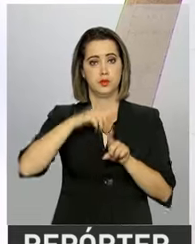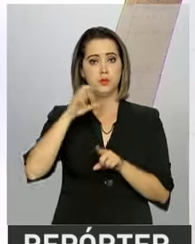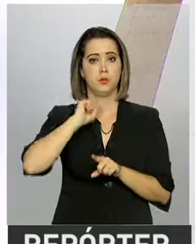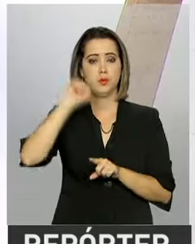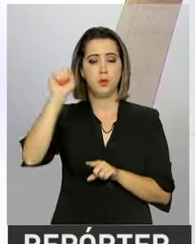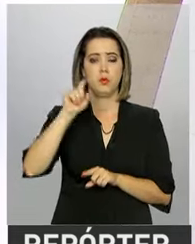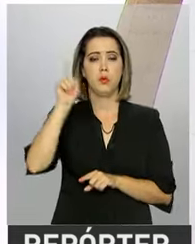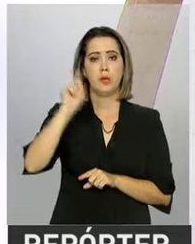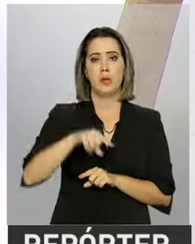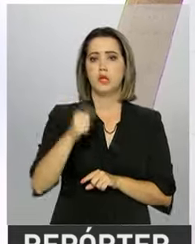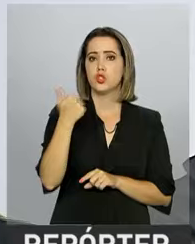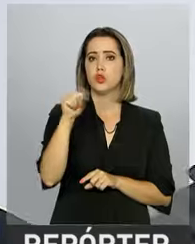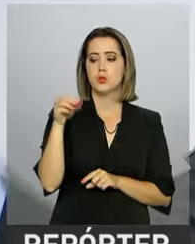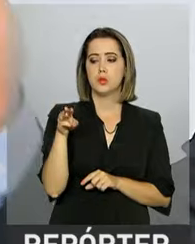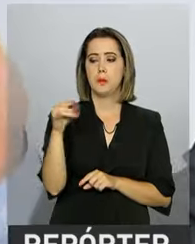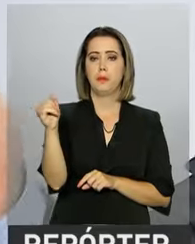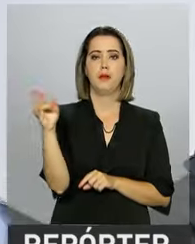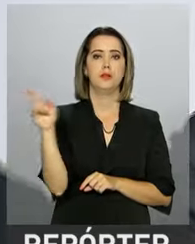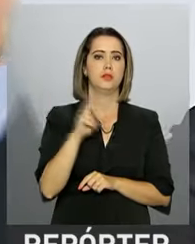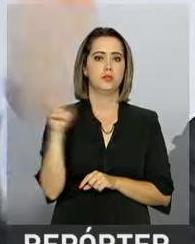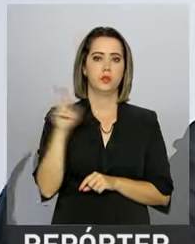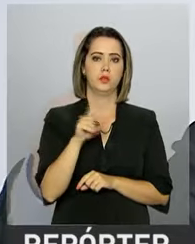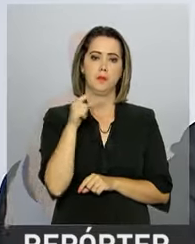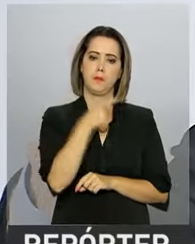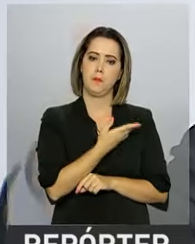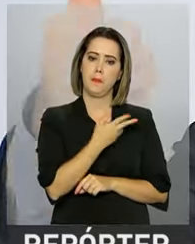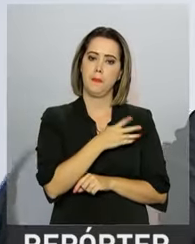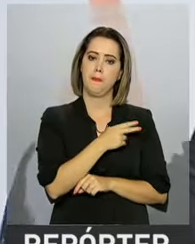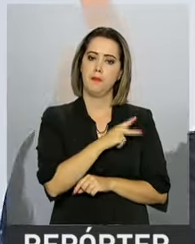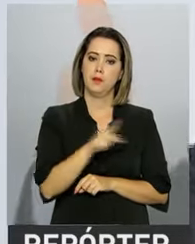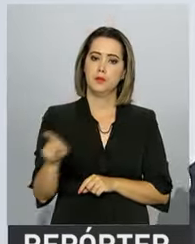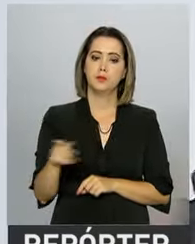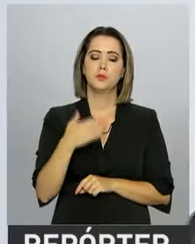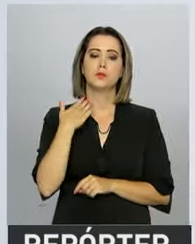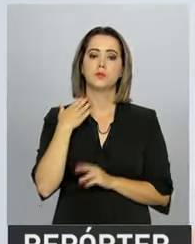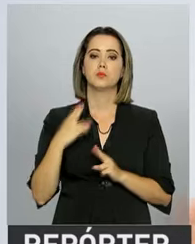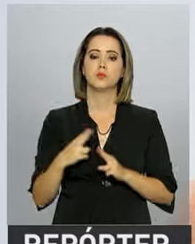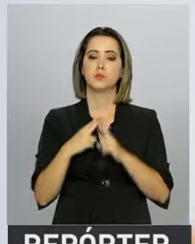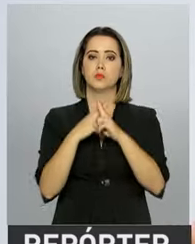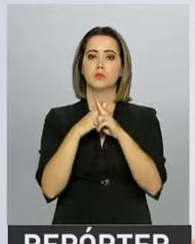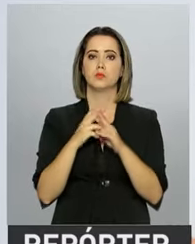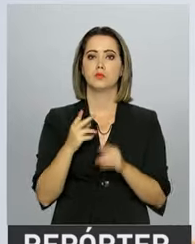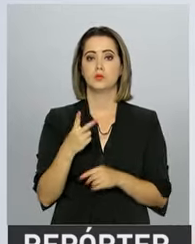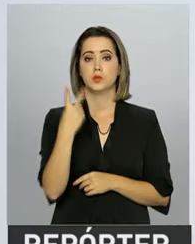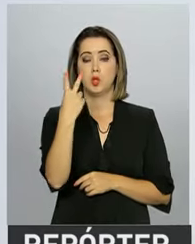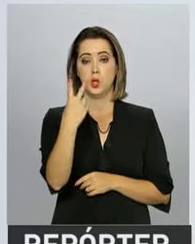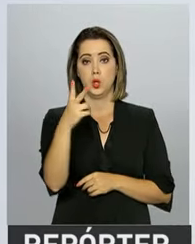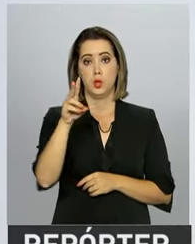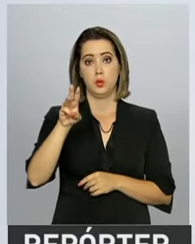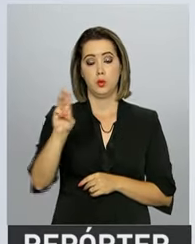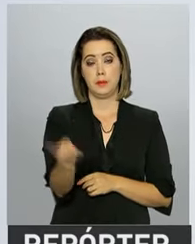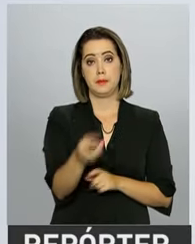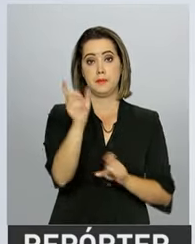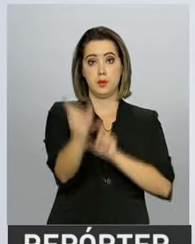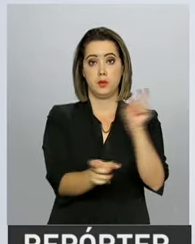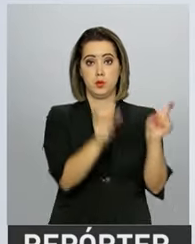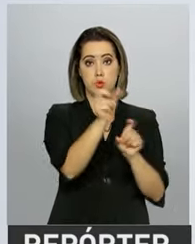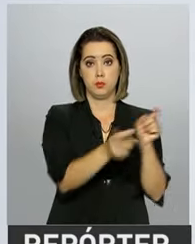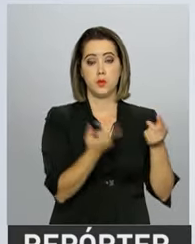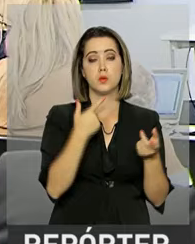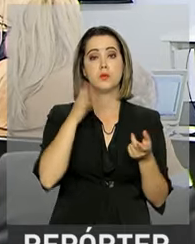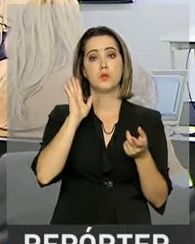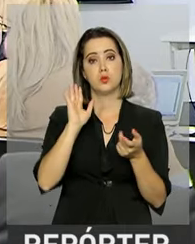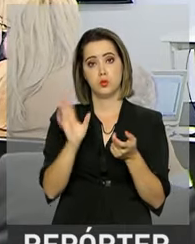11 bilhões deais de acordo com o presidente da Caixa Econômica Federal cerca de 2. 300.000